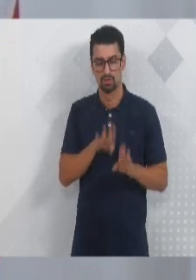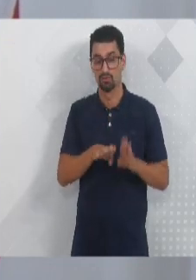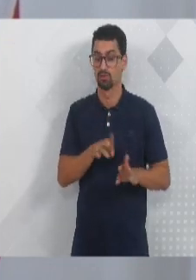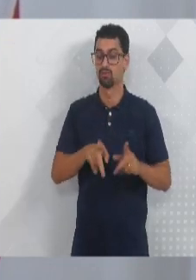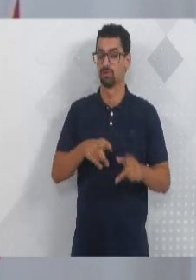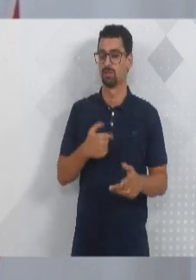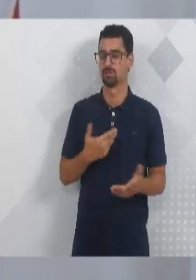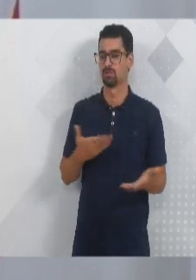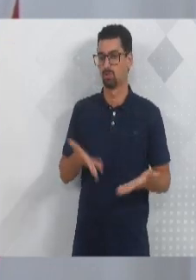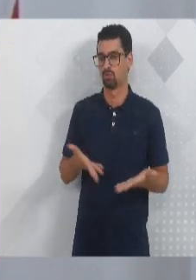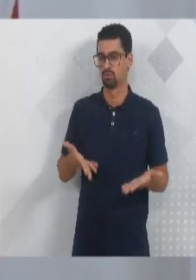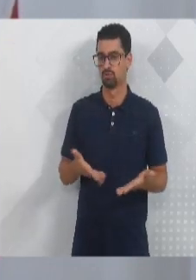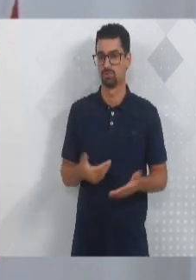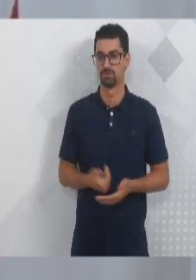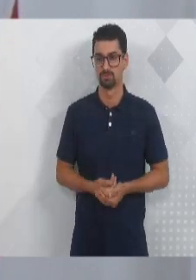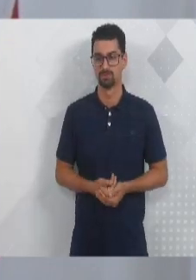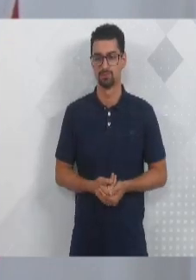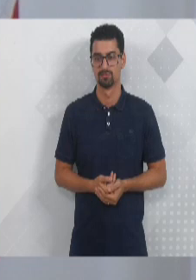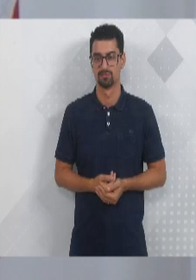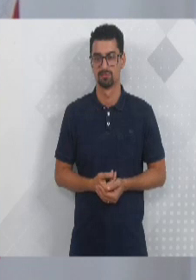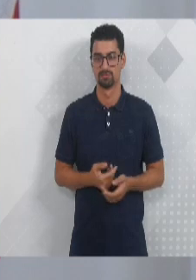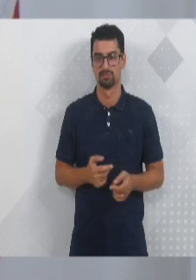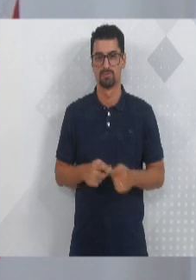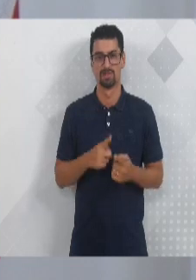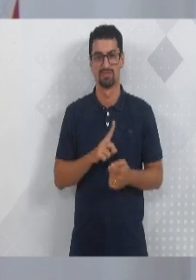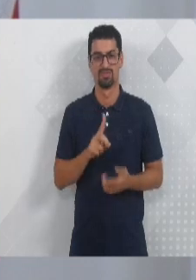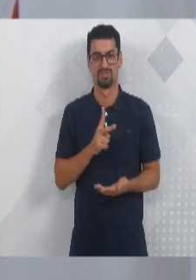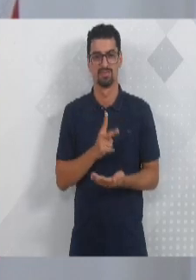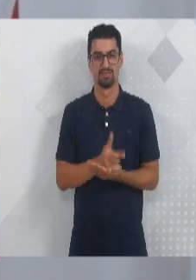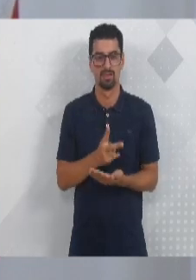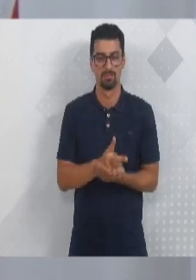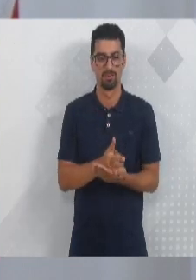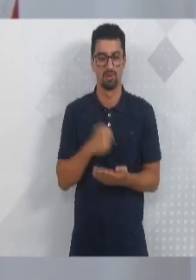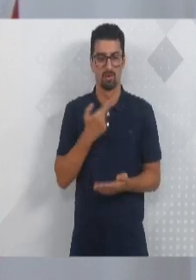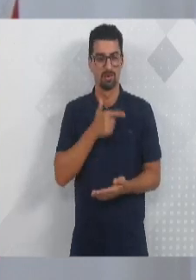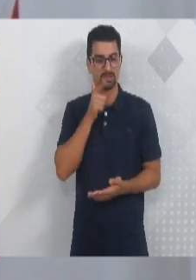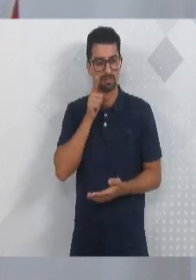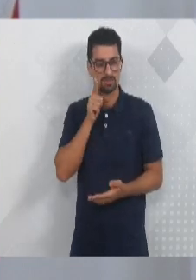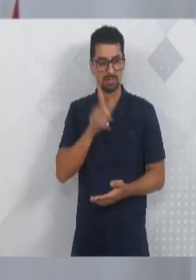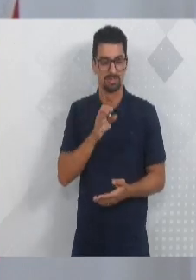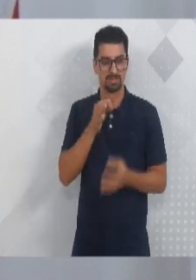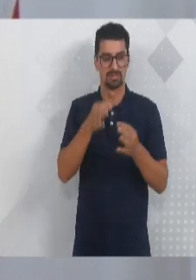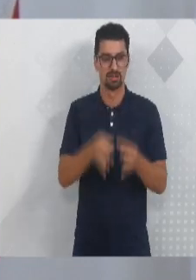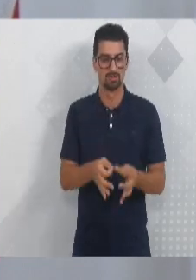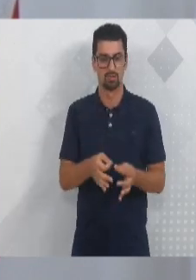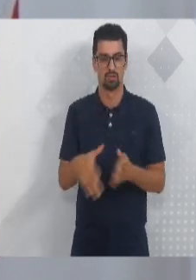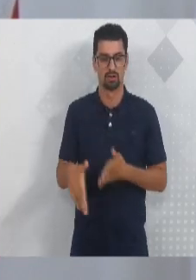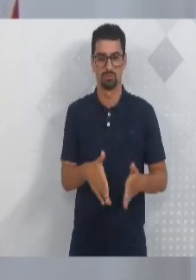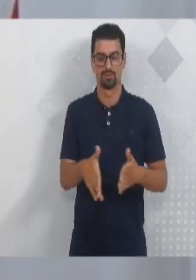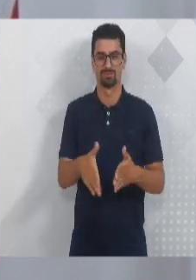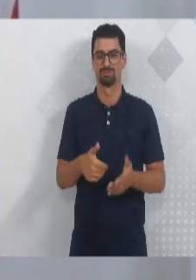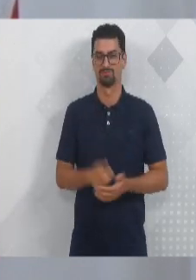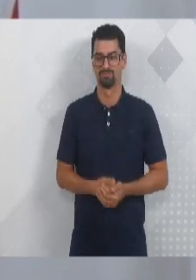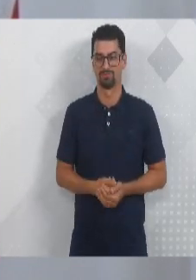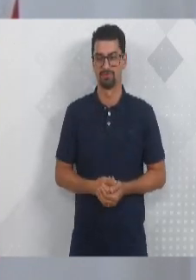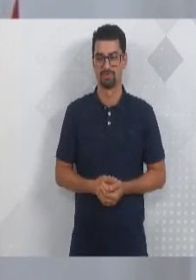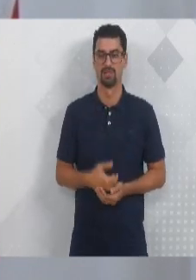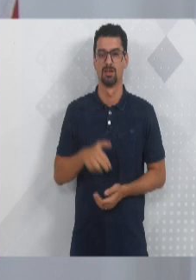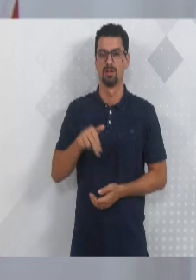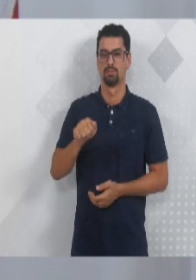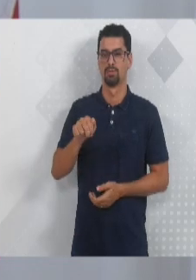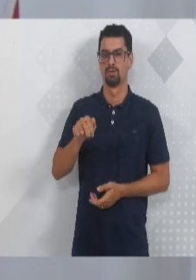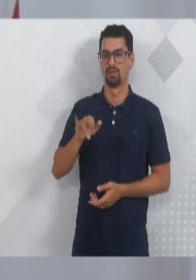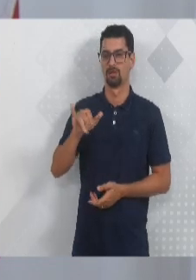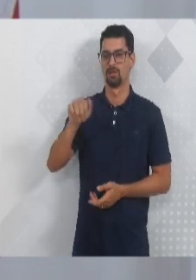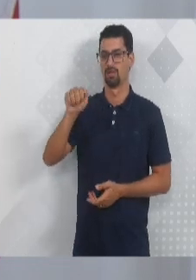hoje mas nem sempre a gente acerta o passo Dona Mariazinha também minha